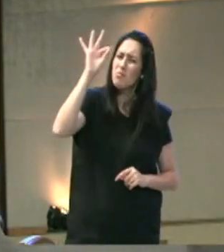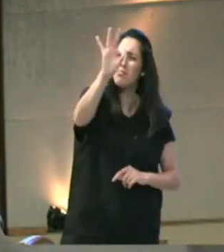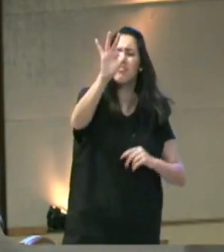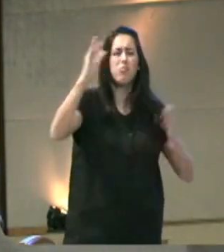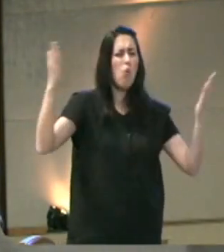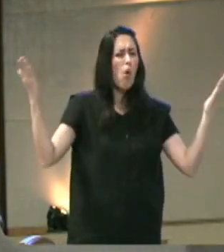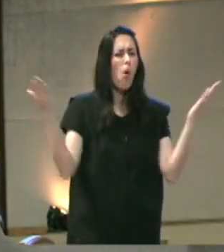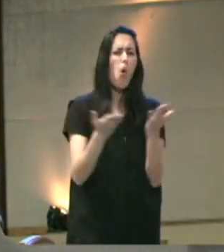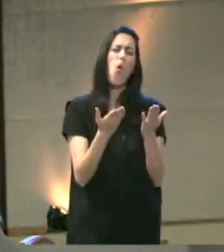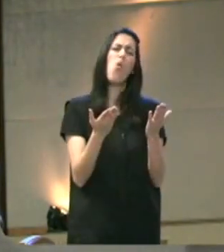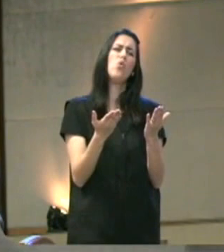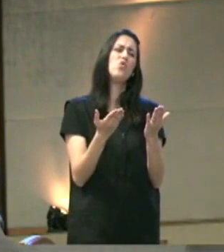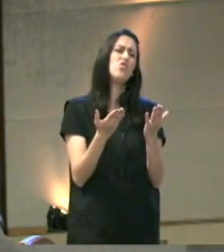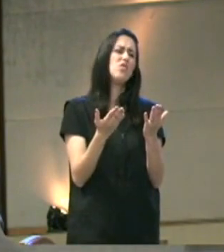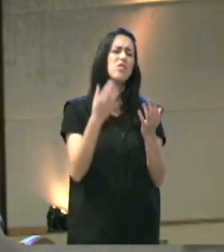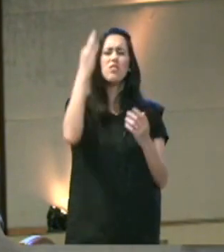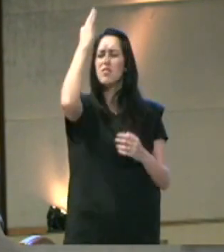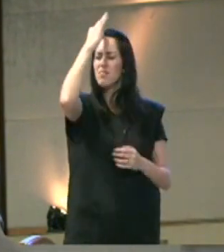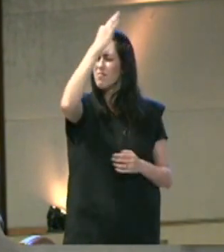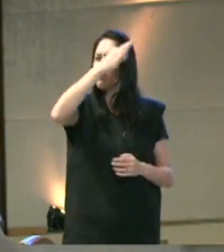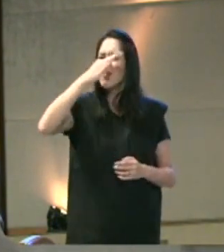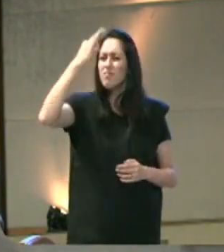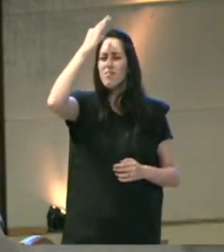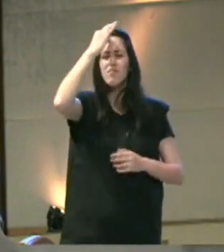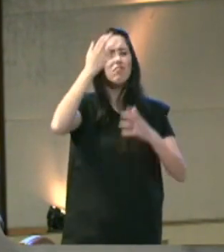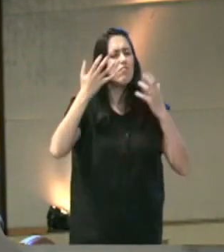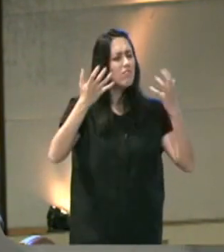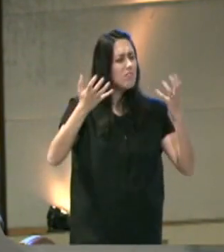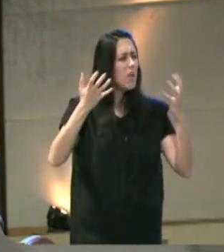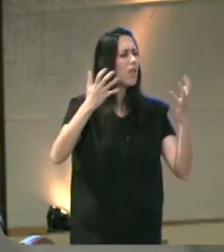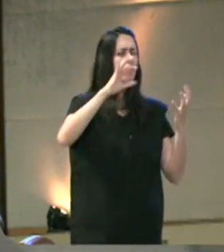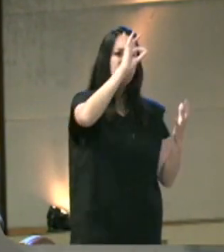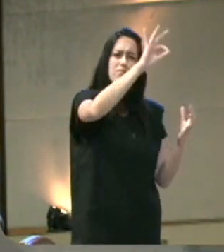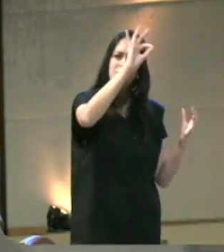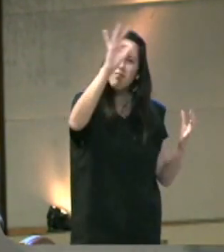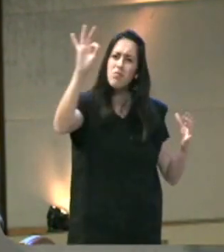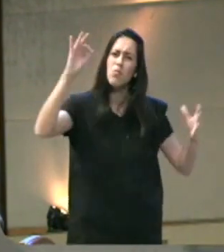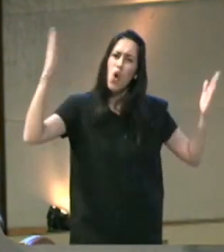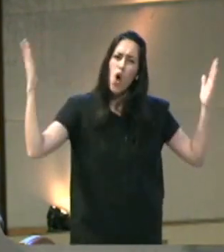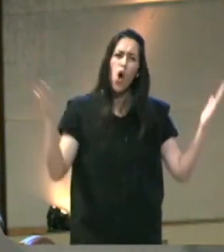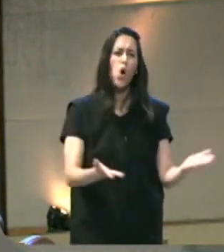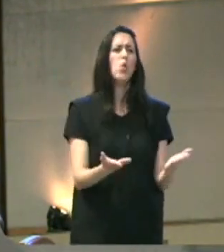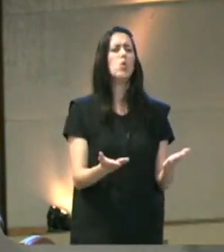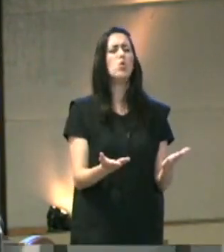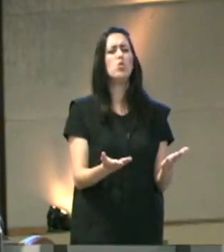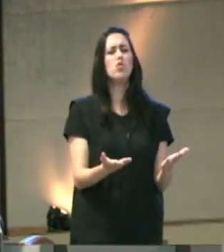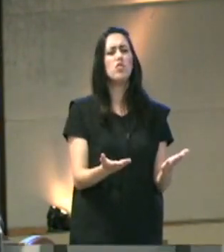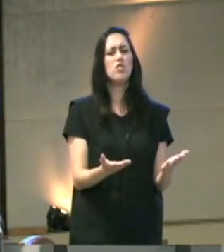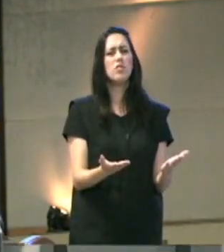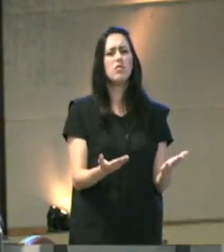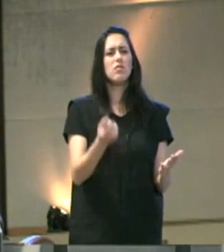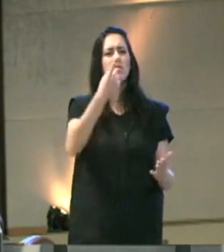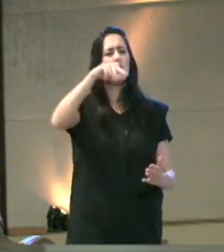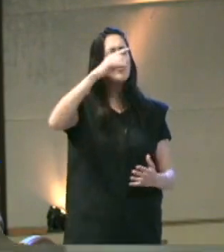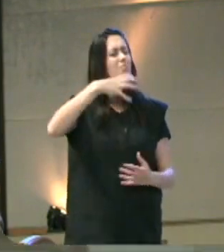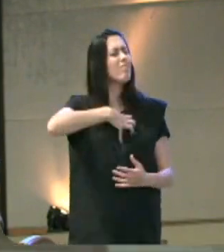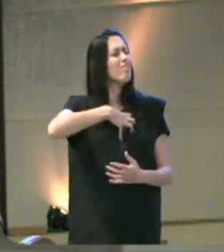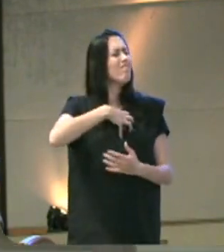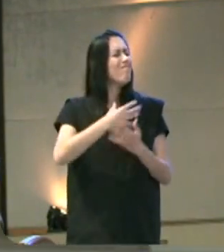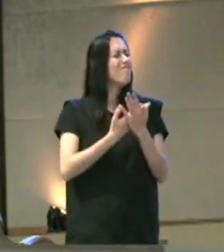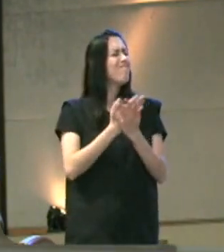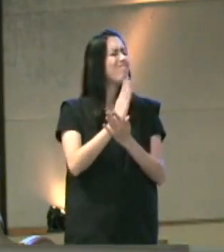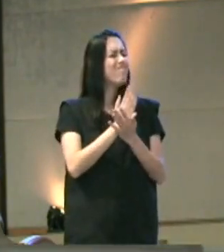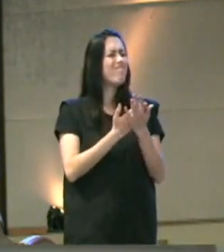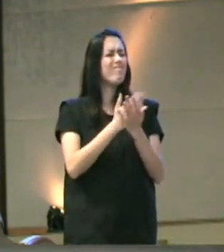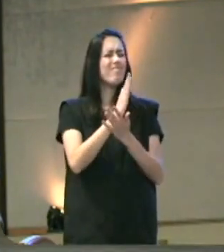de convencer, mas o Espírito de Deus está visitando você. E sabe, quando Ele visita, a gente sabe,